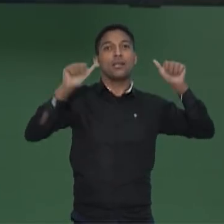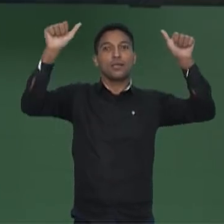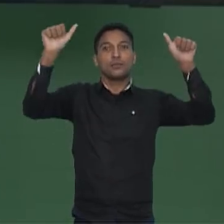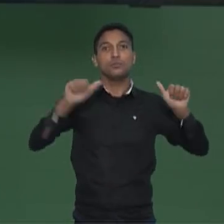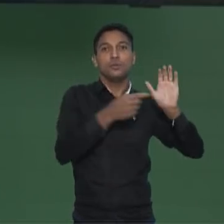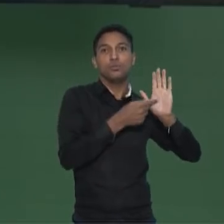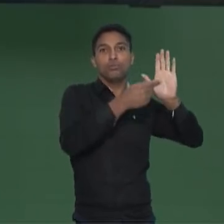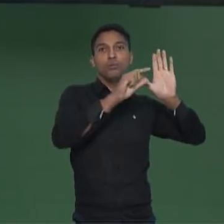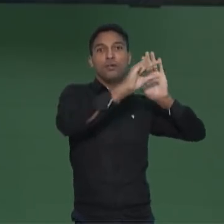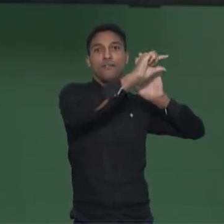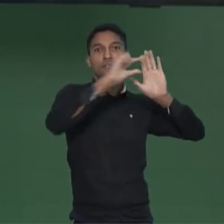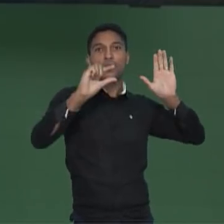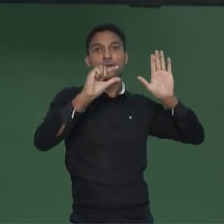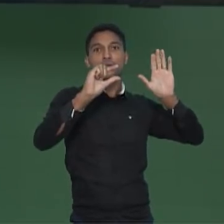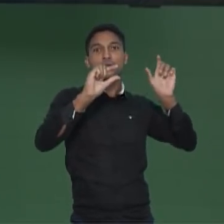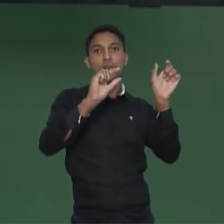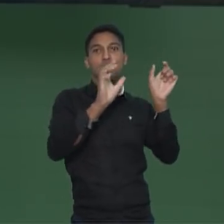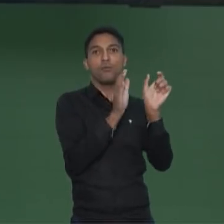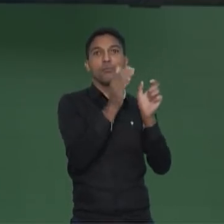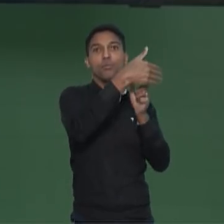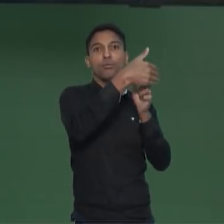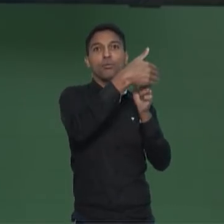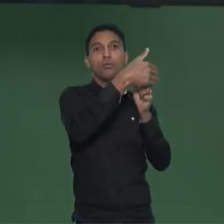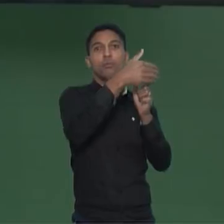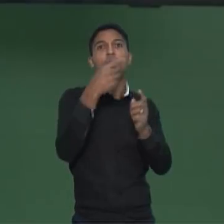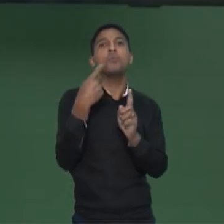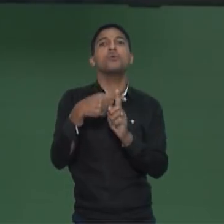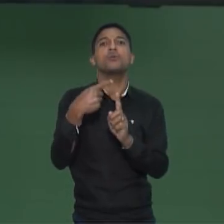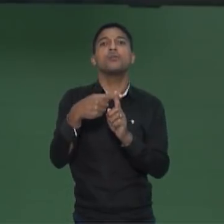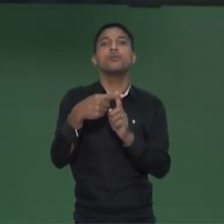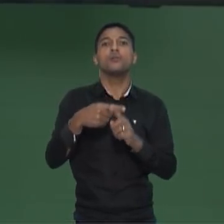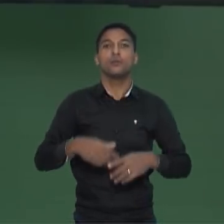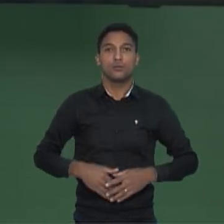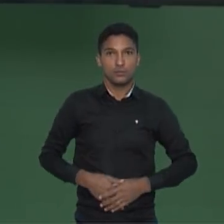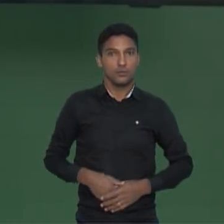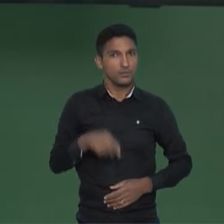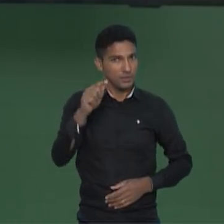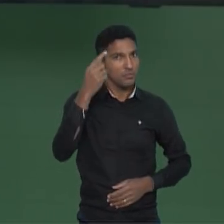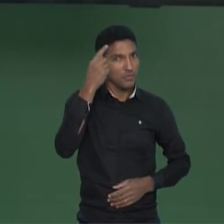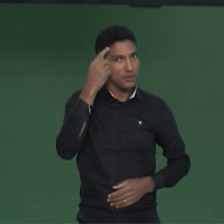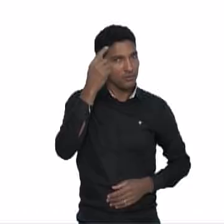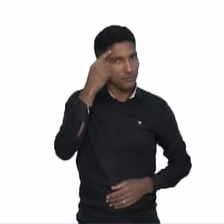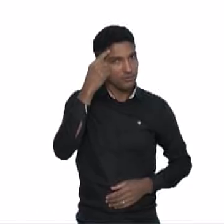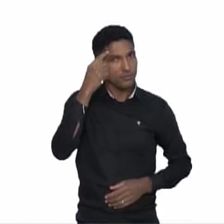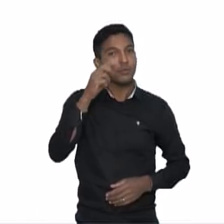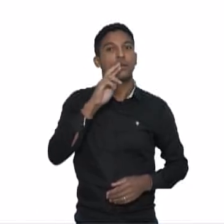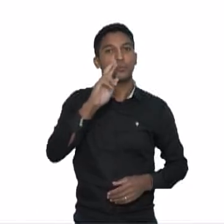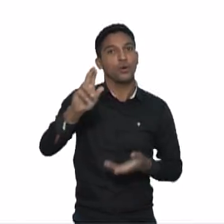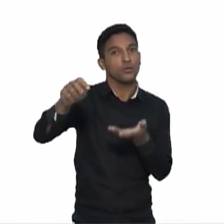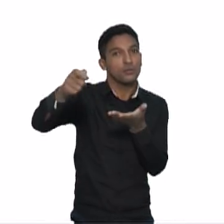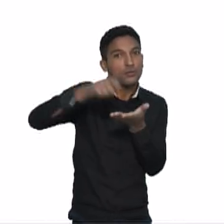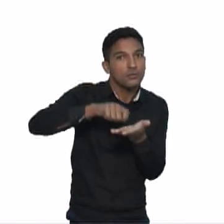a retirada da palavra. Por quê? Pense aí, anote sua resposta.